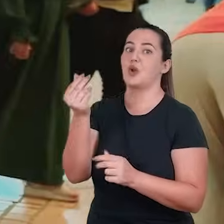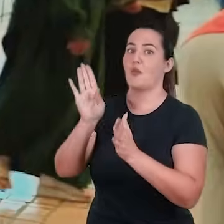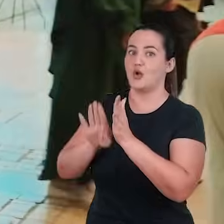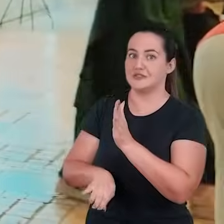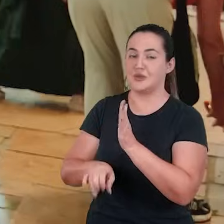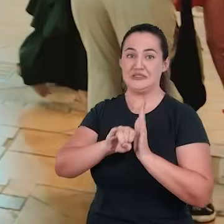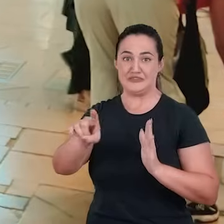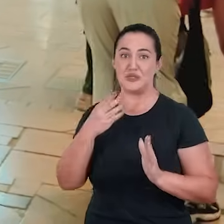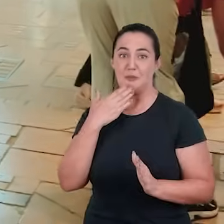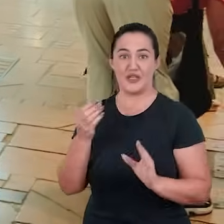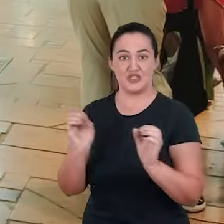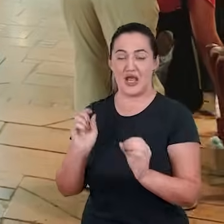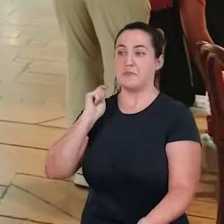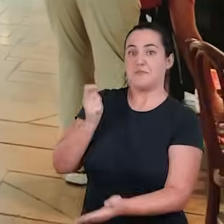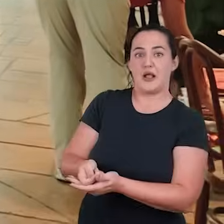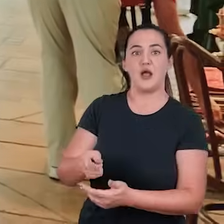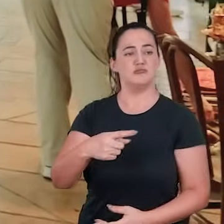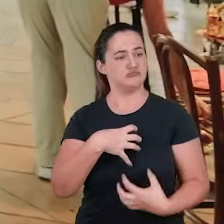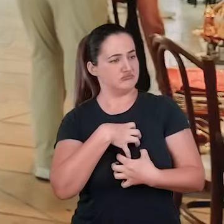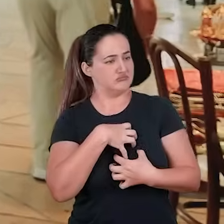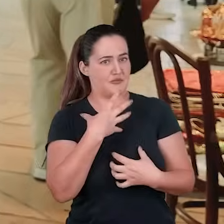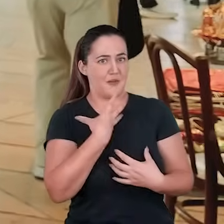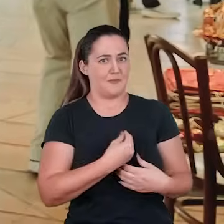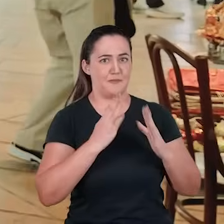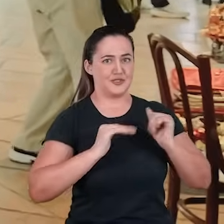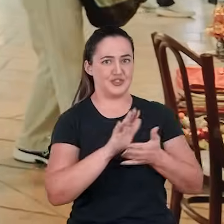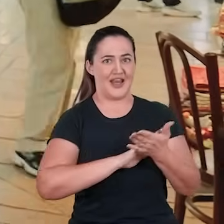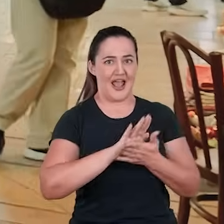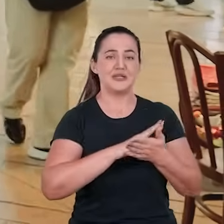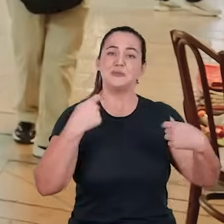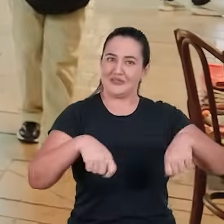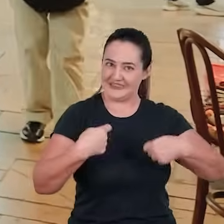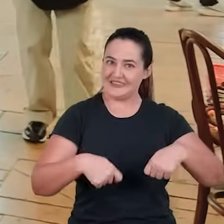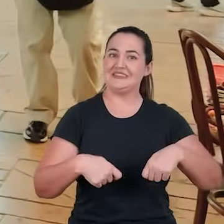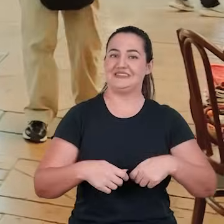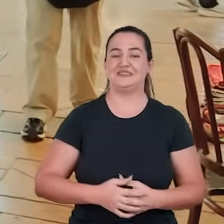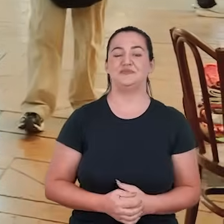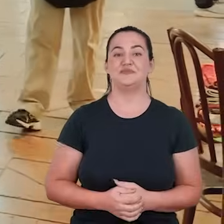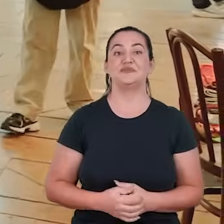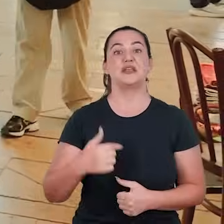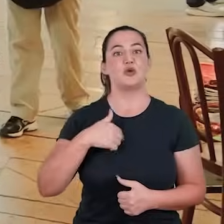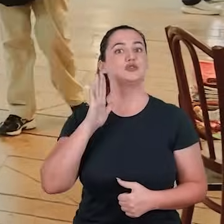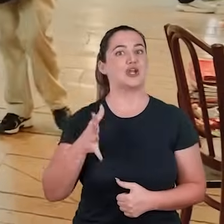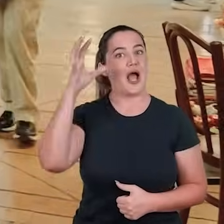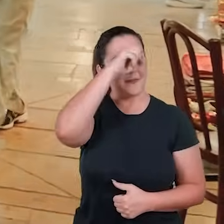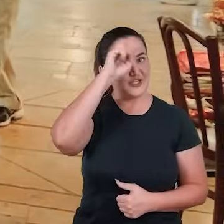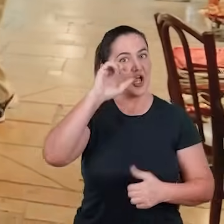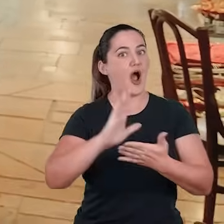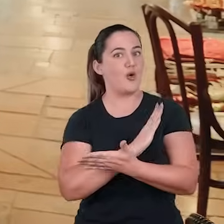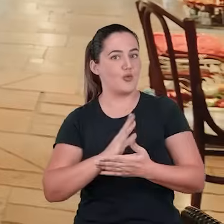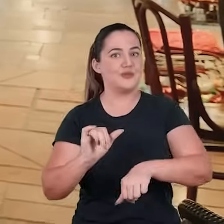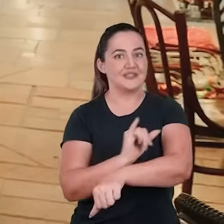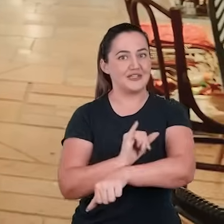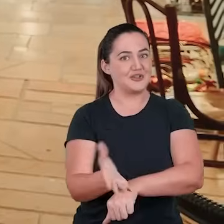pechinchar com ele. Porque ele até pode se sentir ofendido se você não chega ali numa negociação boa com ele. Eu já aprendi alguns truques,